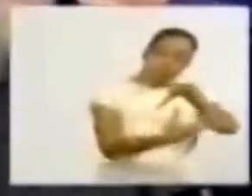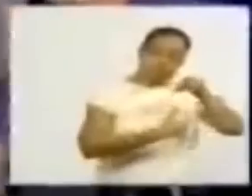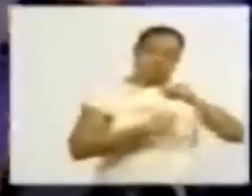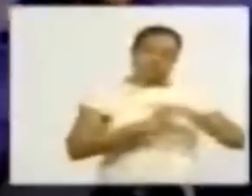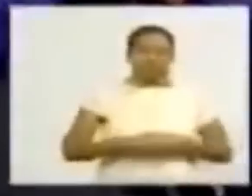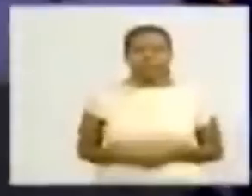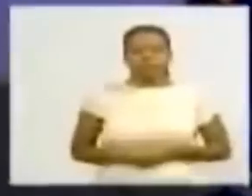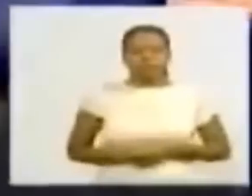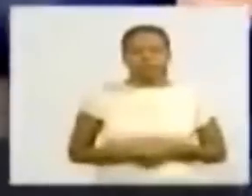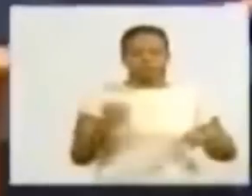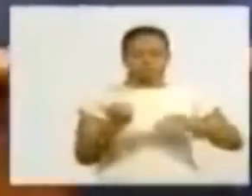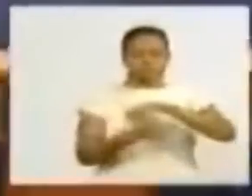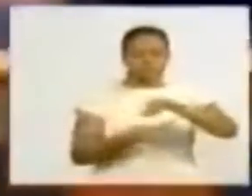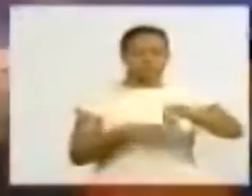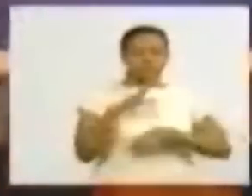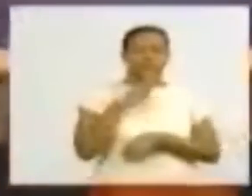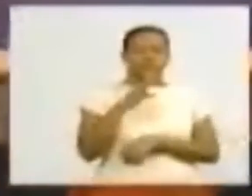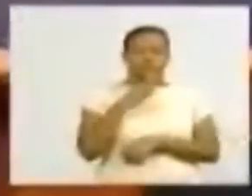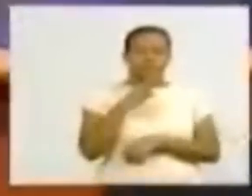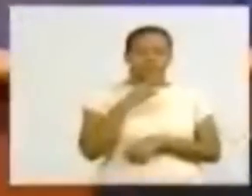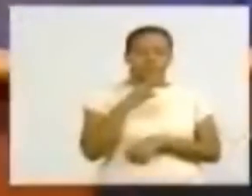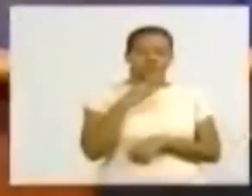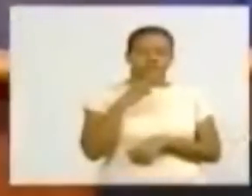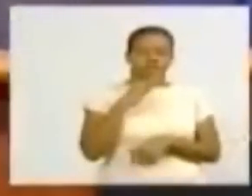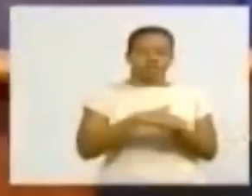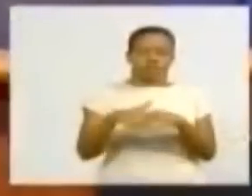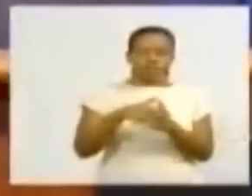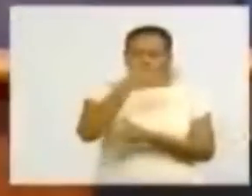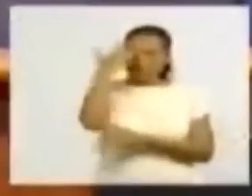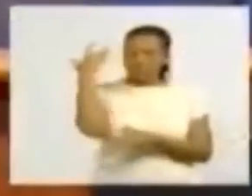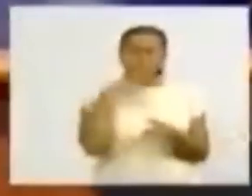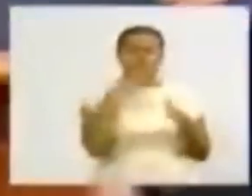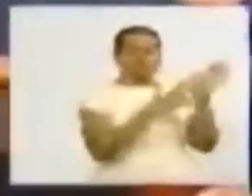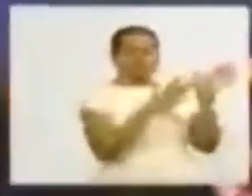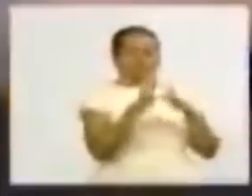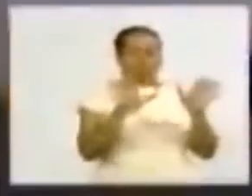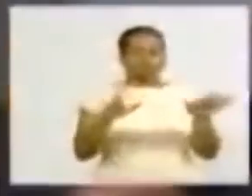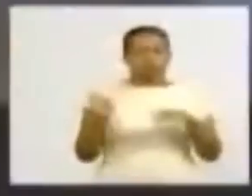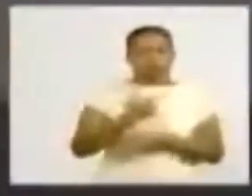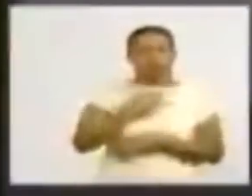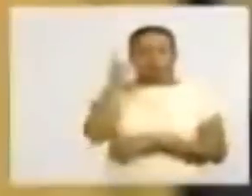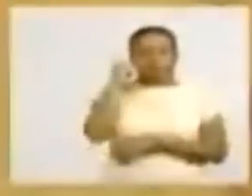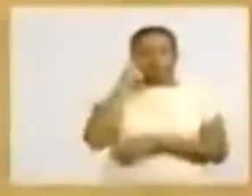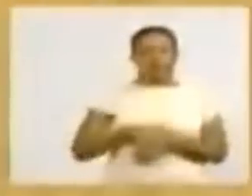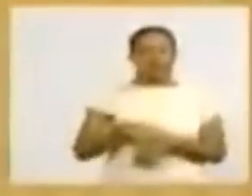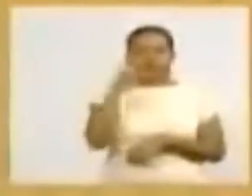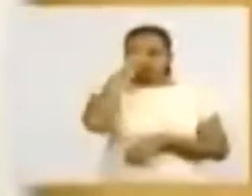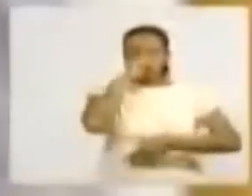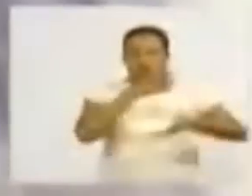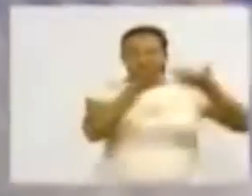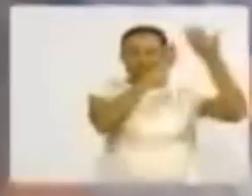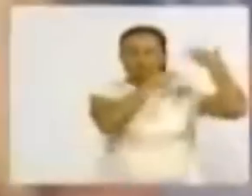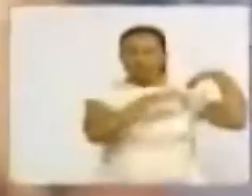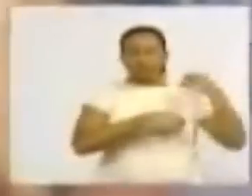mundo, para se tornar conhecido de suas criaturas. É maravilhoso pensar que desde o início,